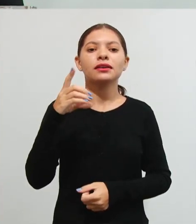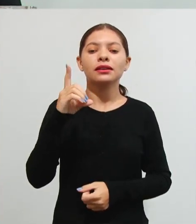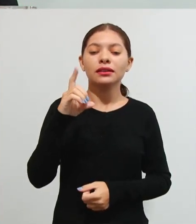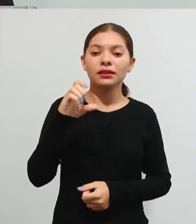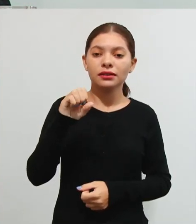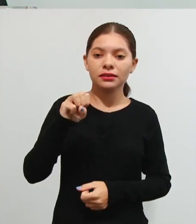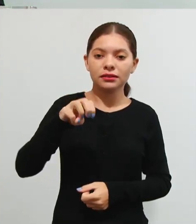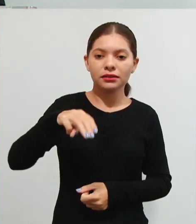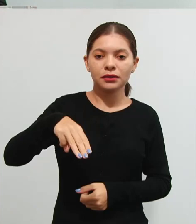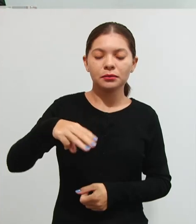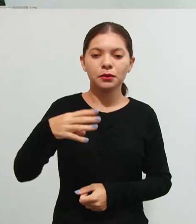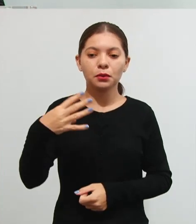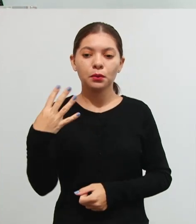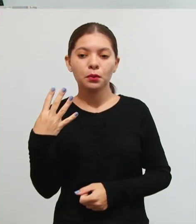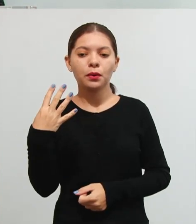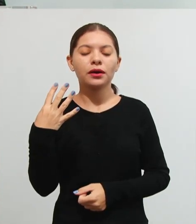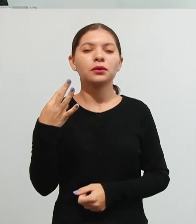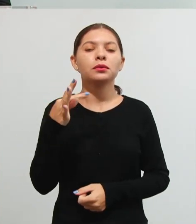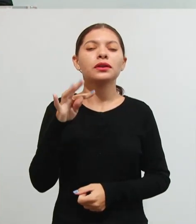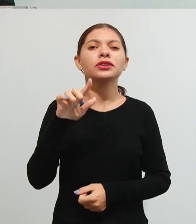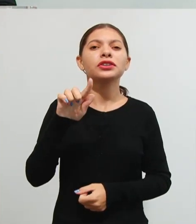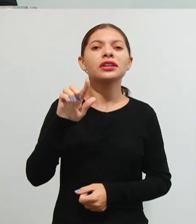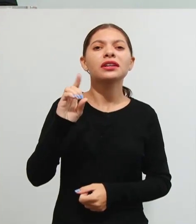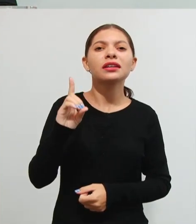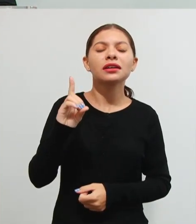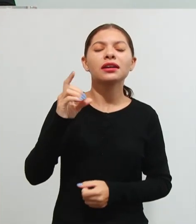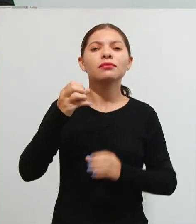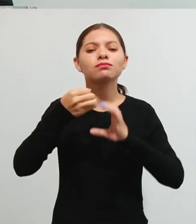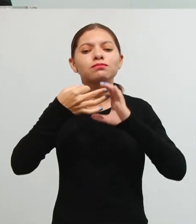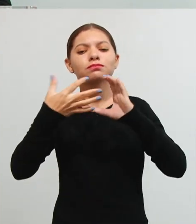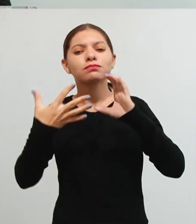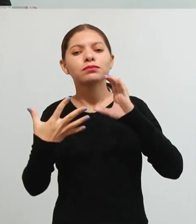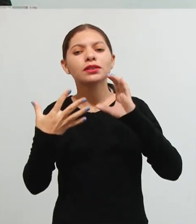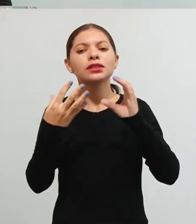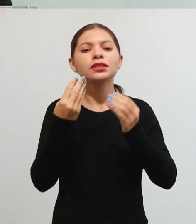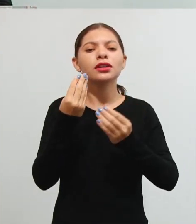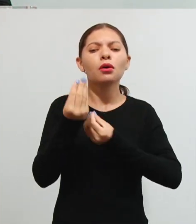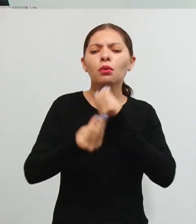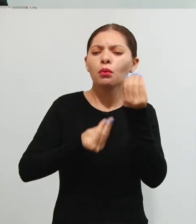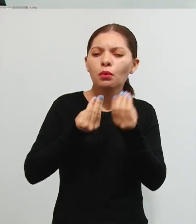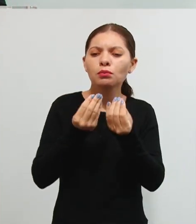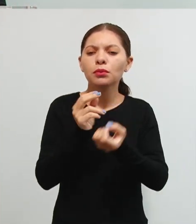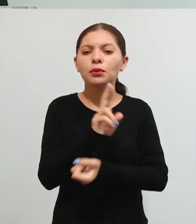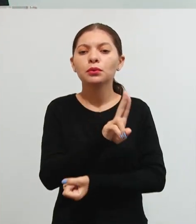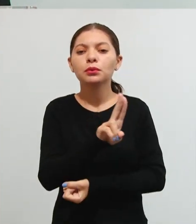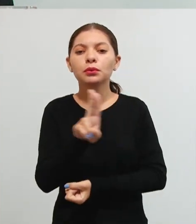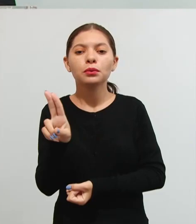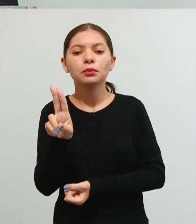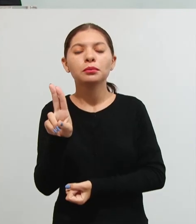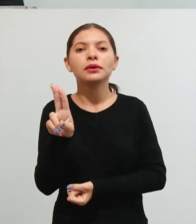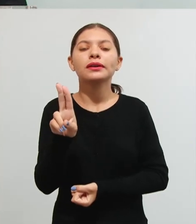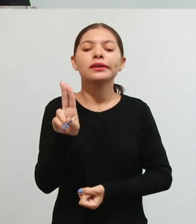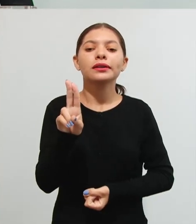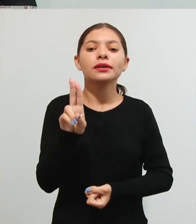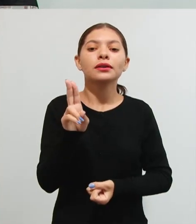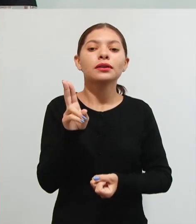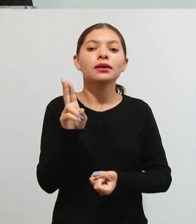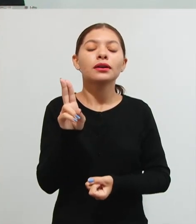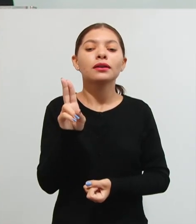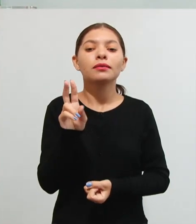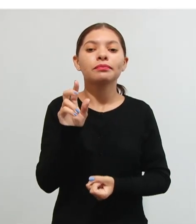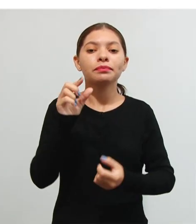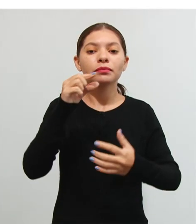DSM-4, TGD, ele era classificado, ele era denominado, então, faziam parte dele